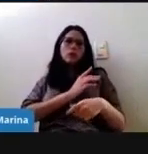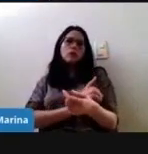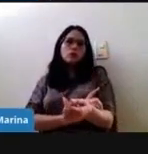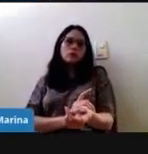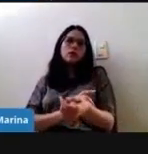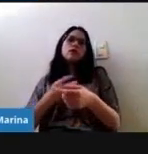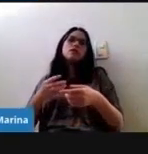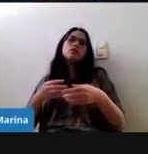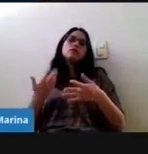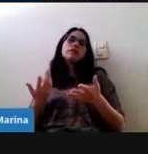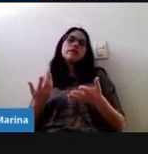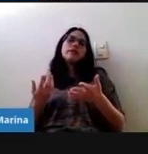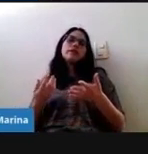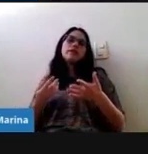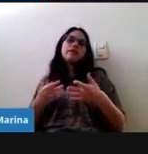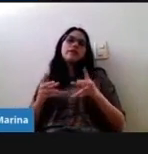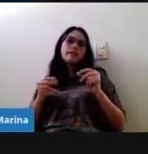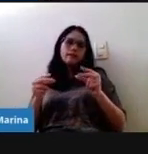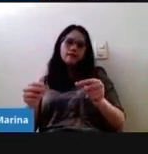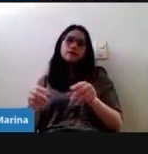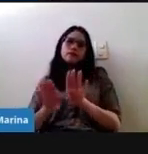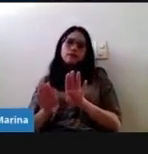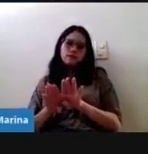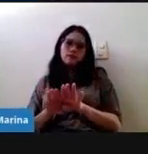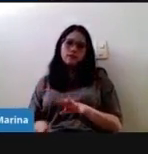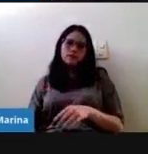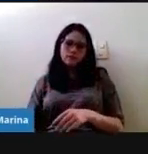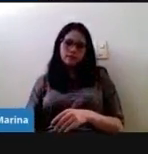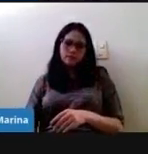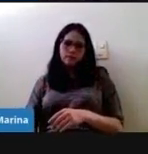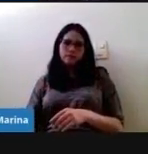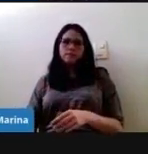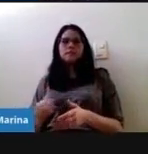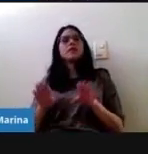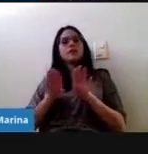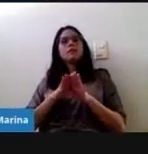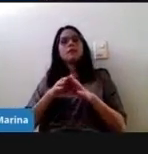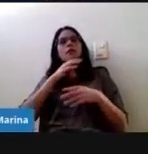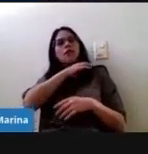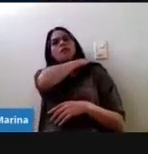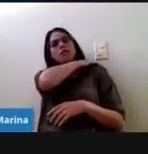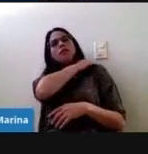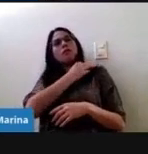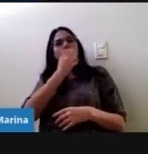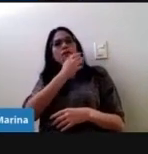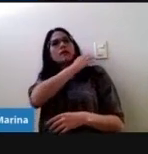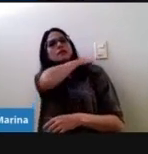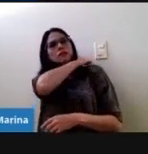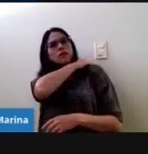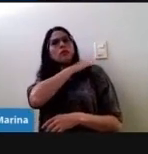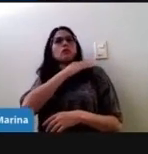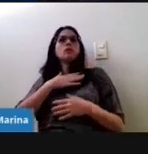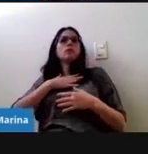doenças respiratórias crônicas, tá? E aí nós temos as principais causas dessas doenças, que